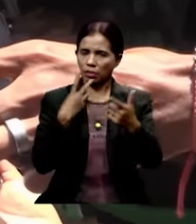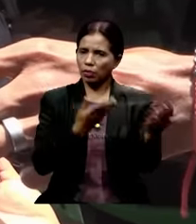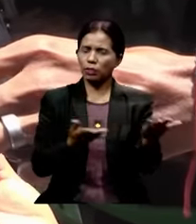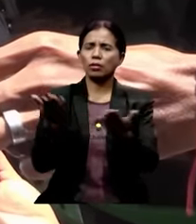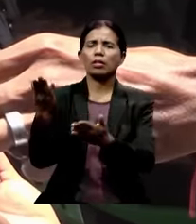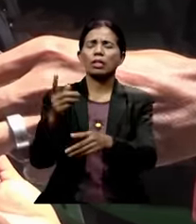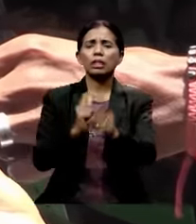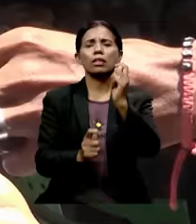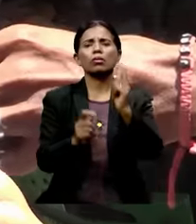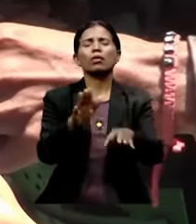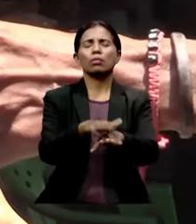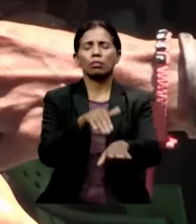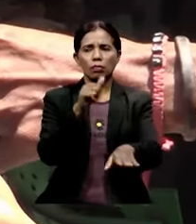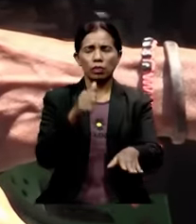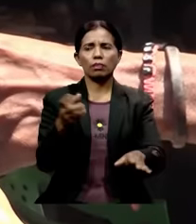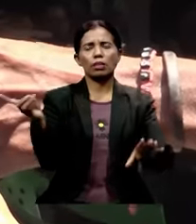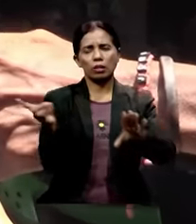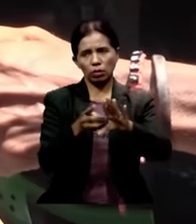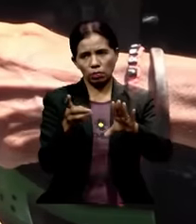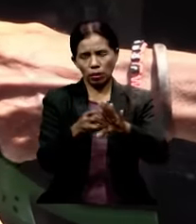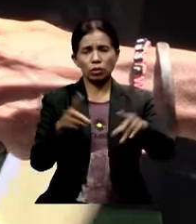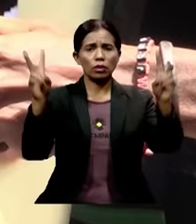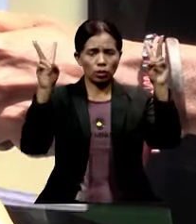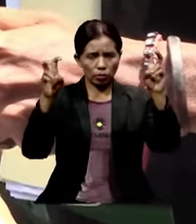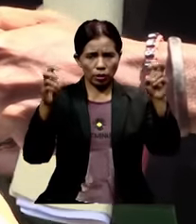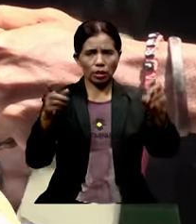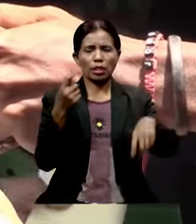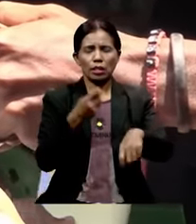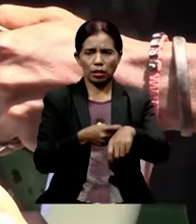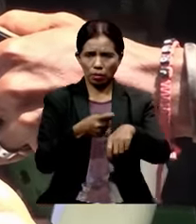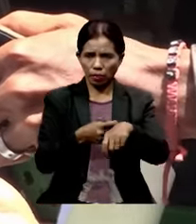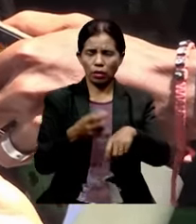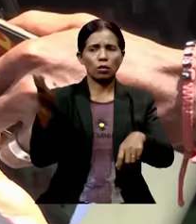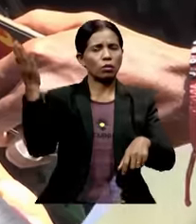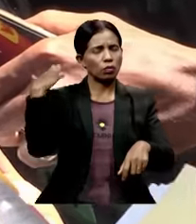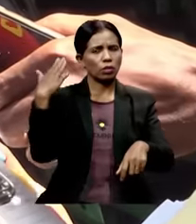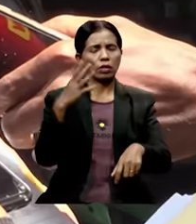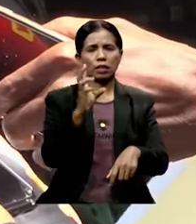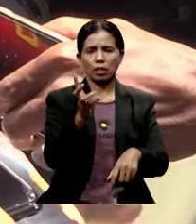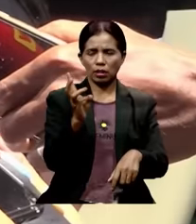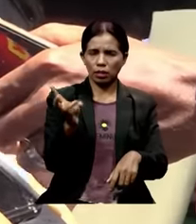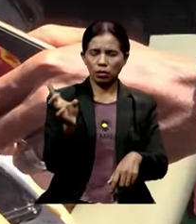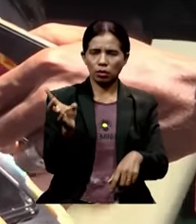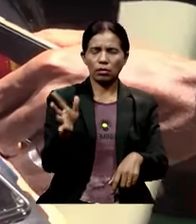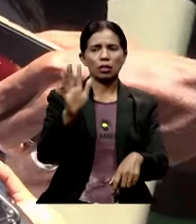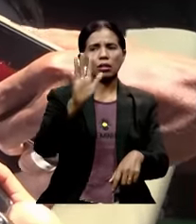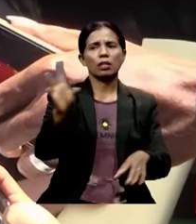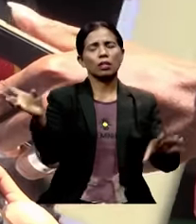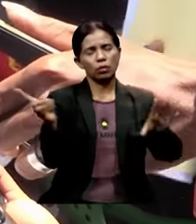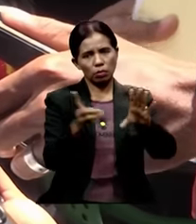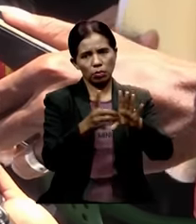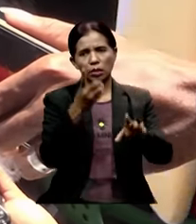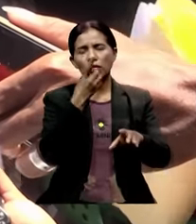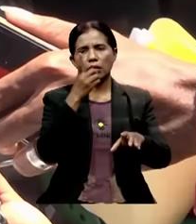russo junto ao documento Ruma, título Ruma. E é tempo ainda bem. Uluk 75, mais, né? Documentos, declaração